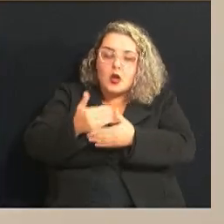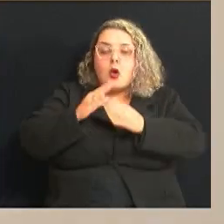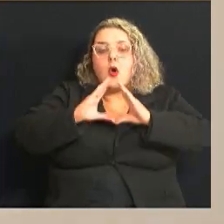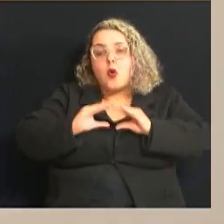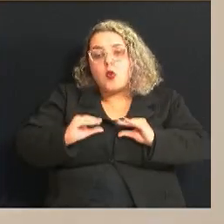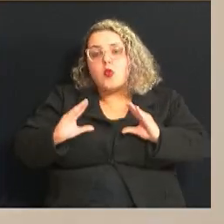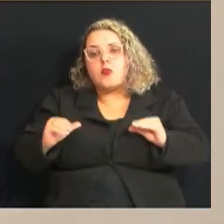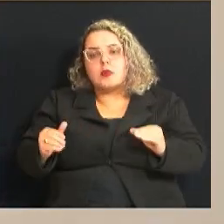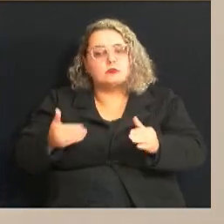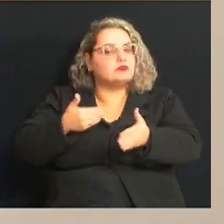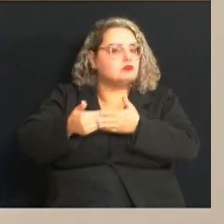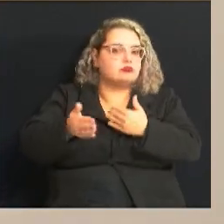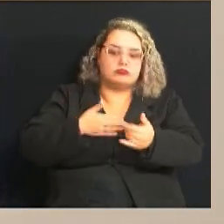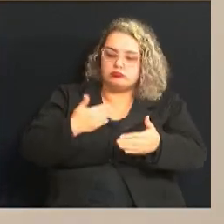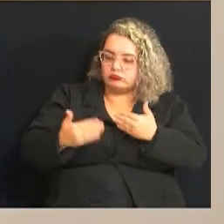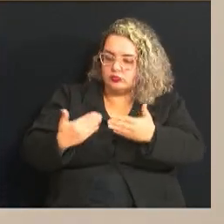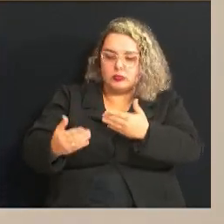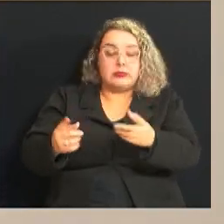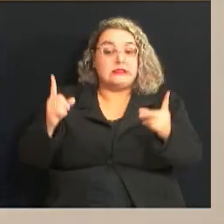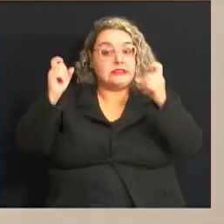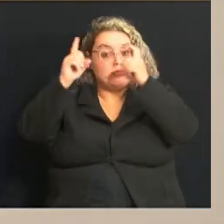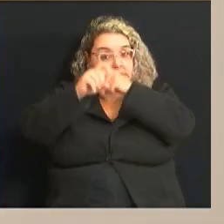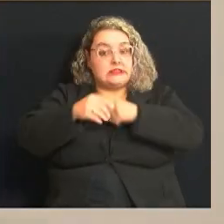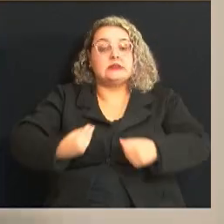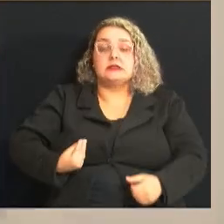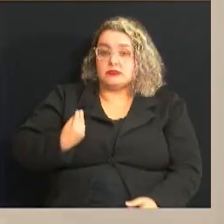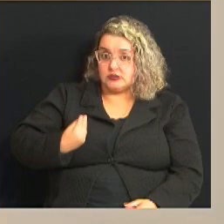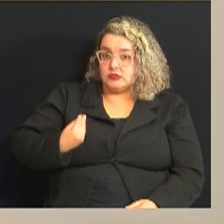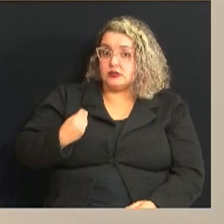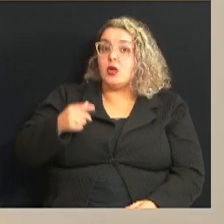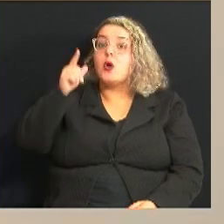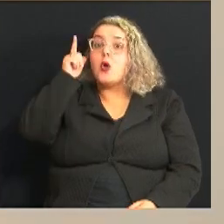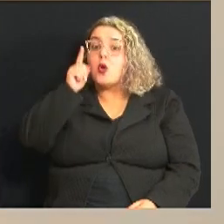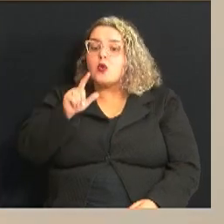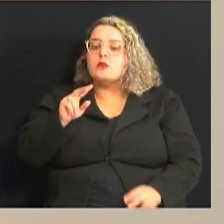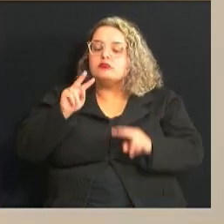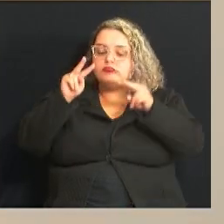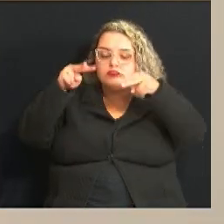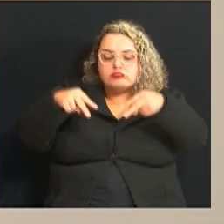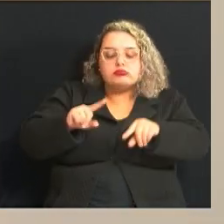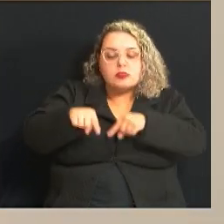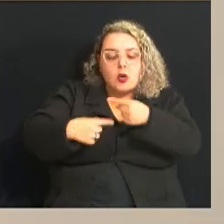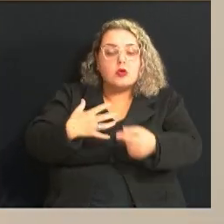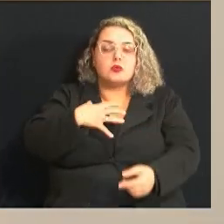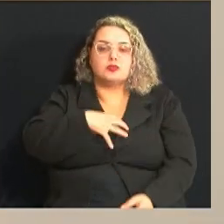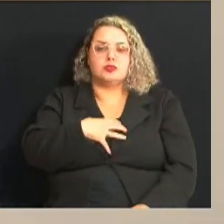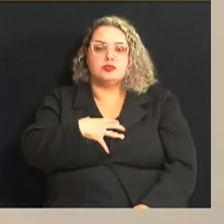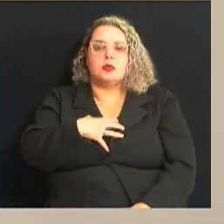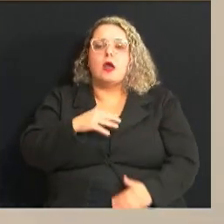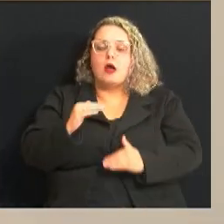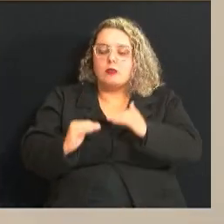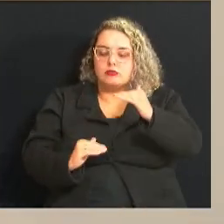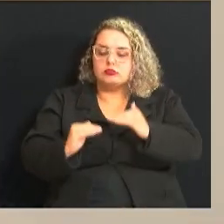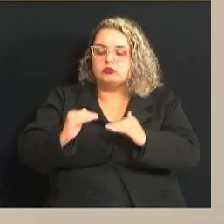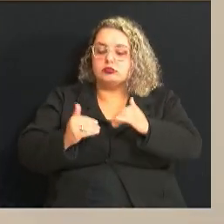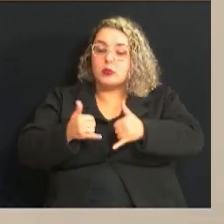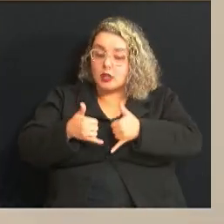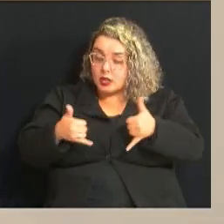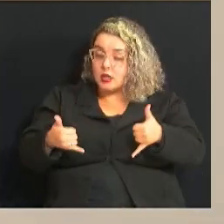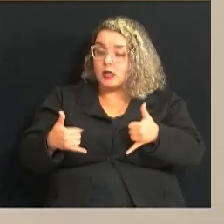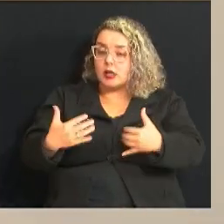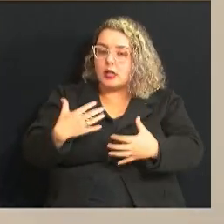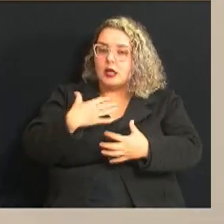do processo desafiador que eles estão vivendo, a gente consegue olhar para eles de uma outra forma e trazer esse equilíbrio energético. Então é aquela sensação